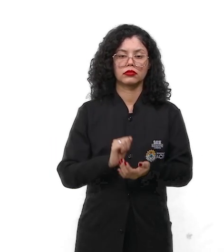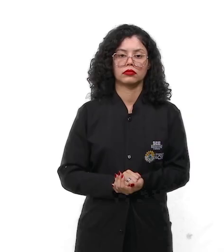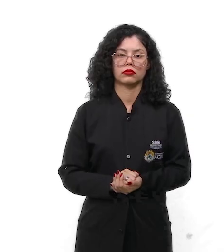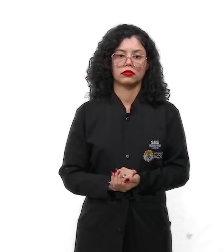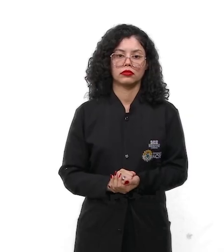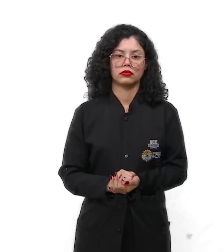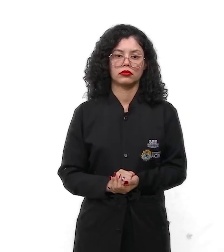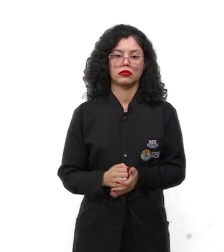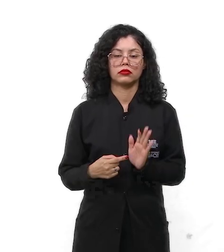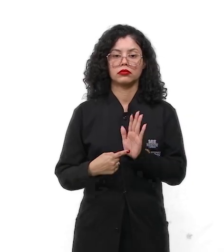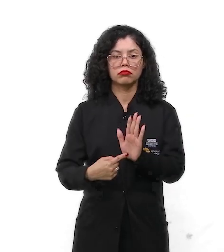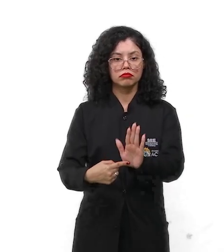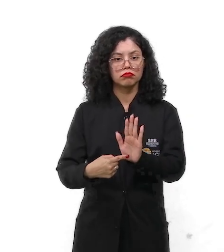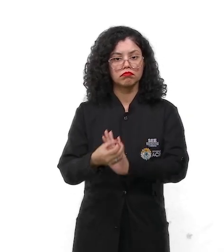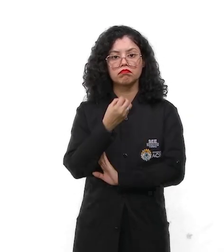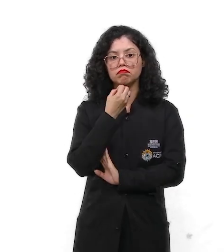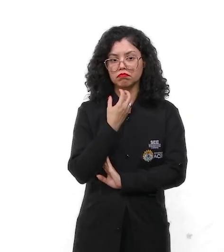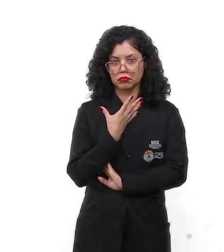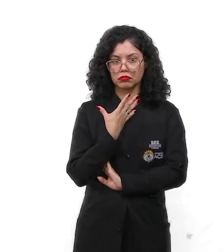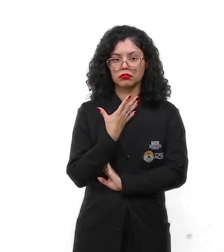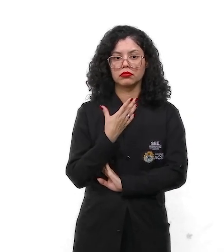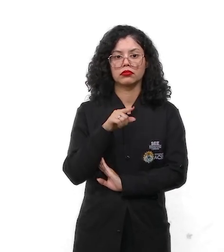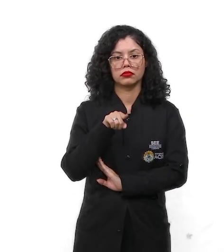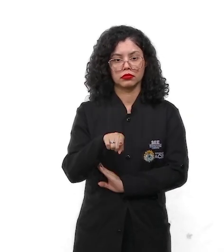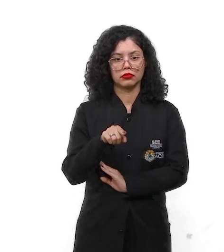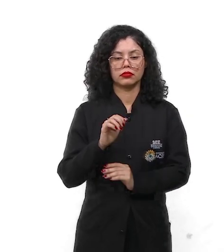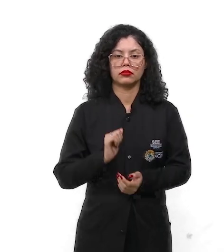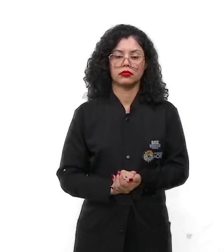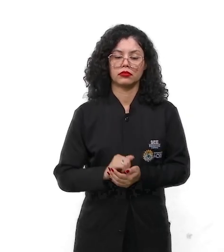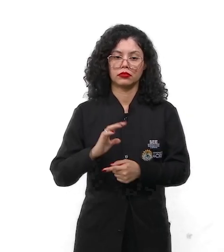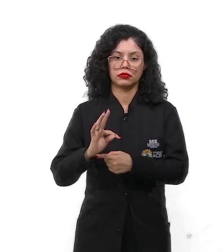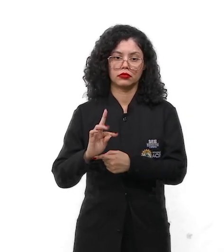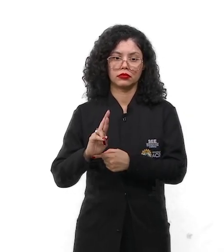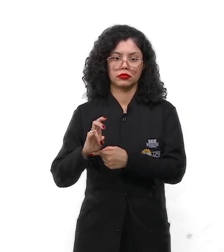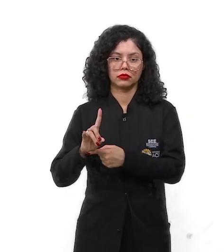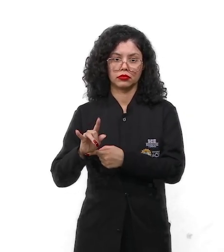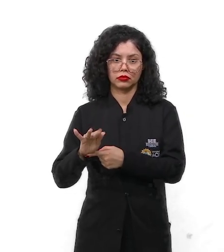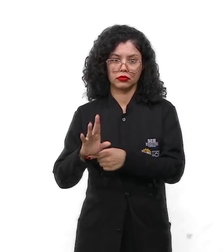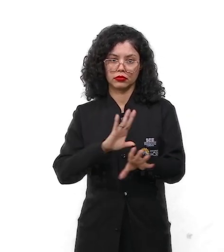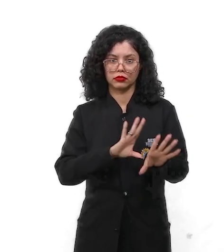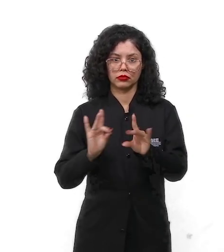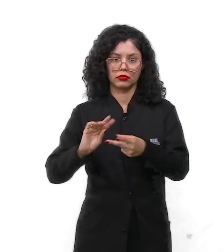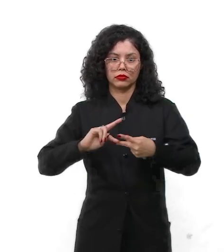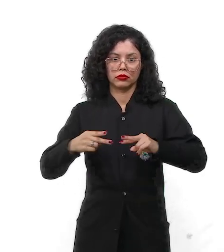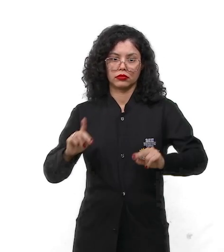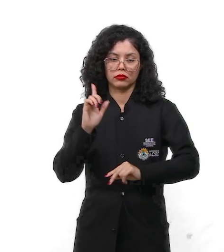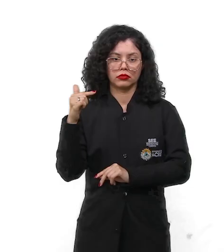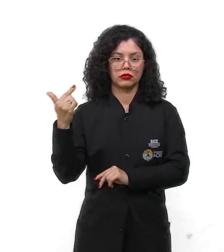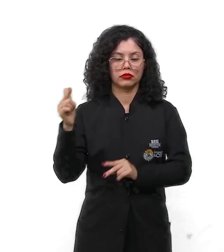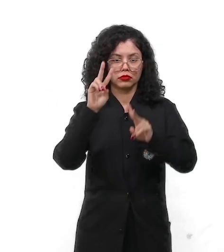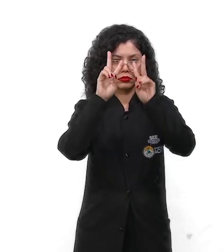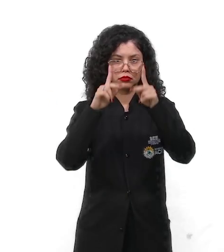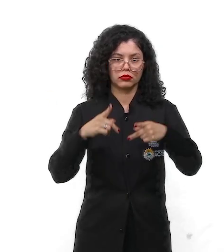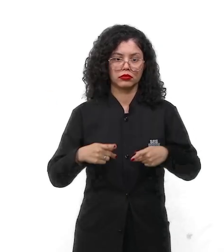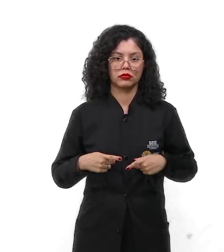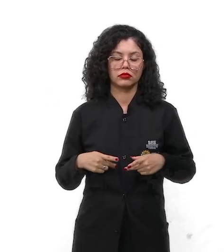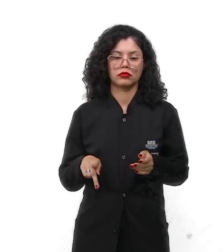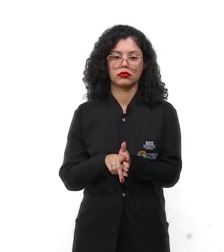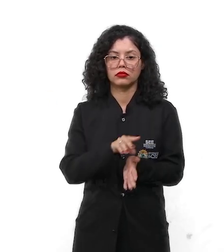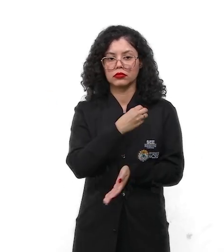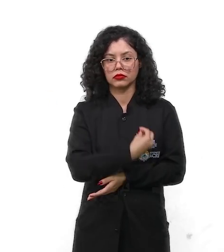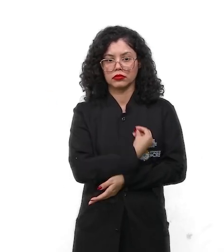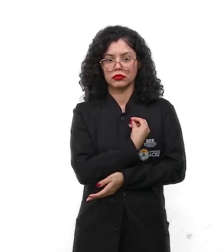é recomendado nessa situação? Transgenia? Trazer material genético de outro ser para inserir nos